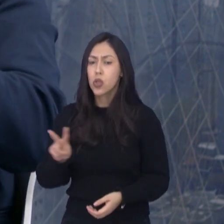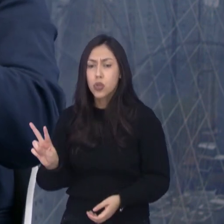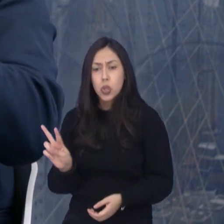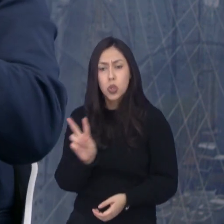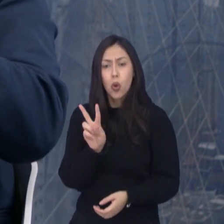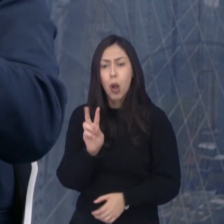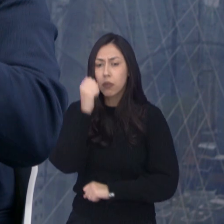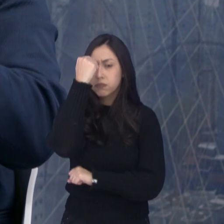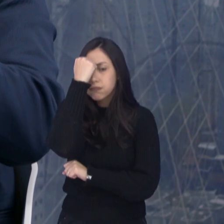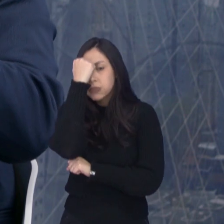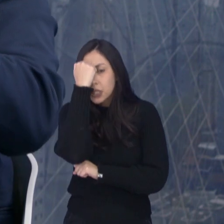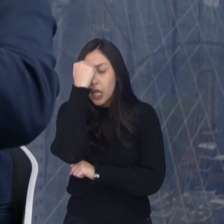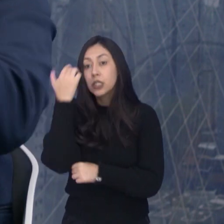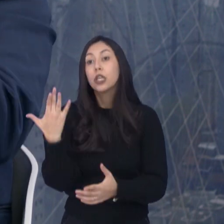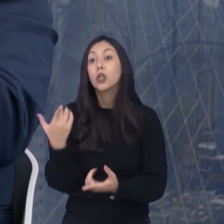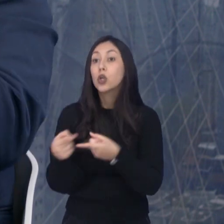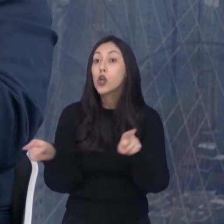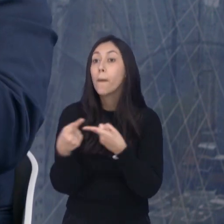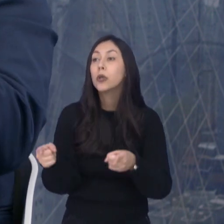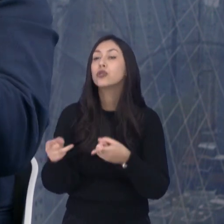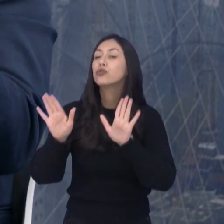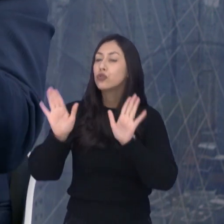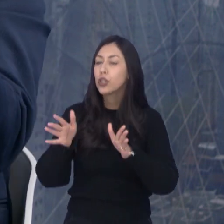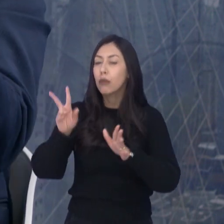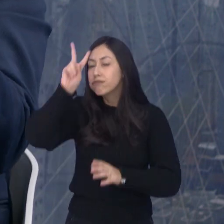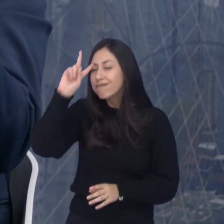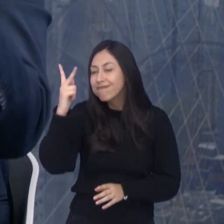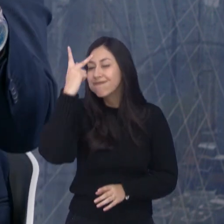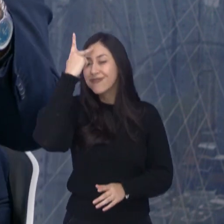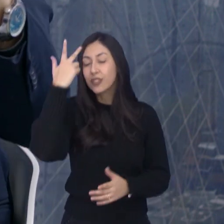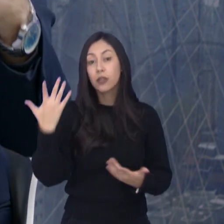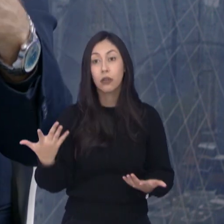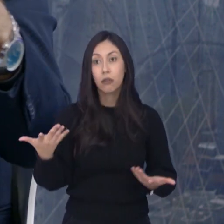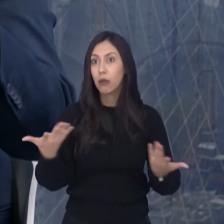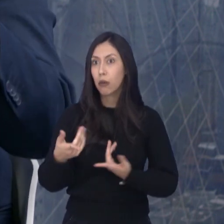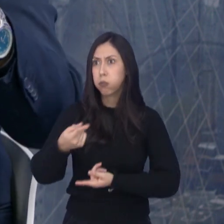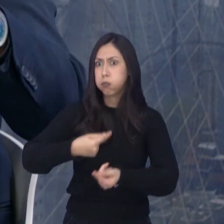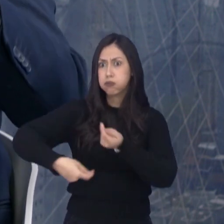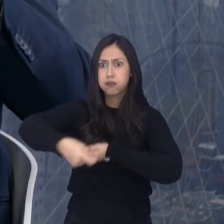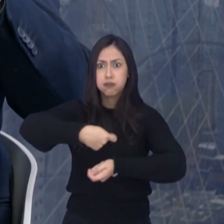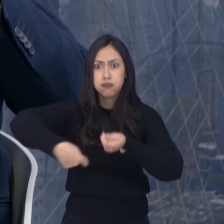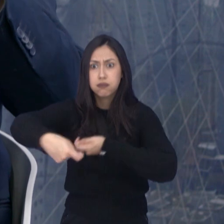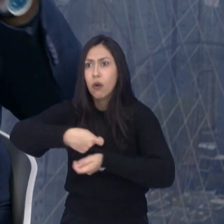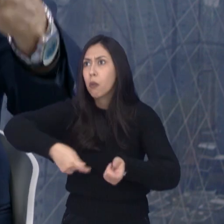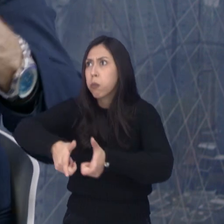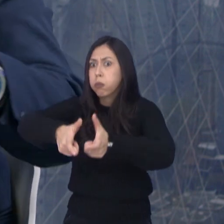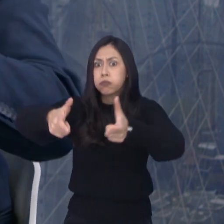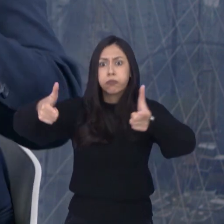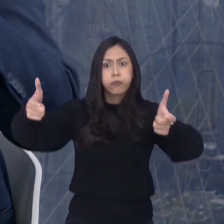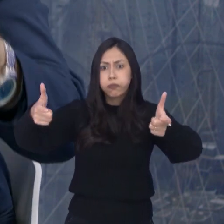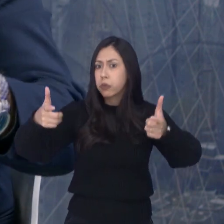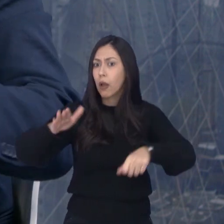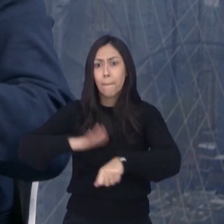os músicos ali, os artistas, têm essa visão empresarial, eles criam verdadeiros complexos econômicos de geração de mais música,